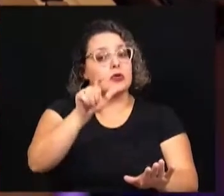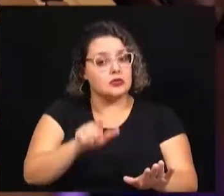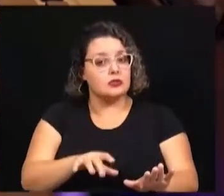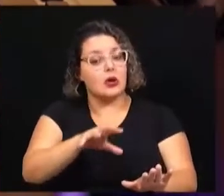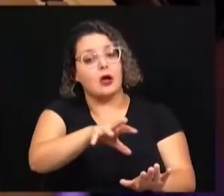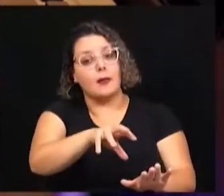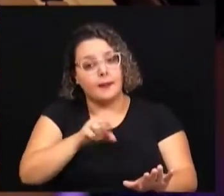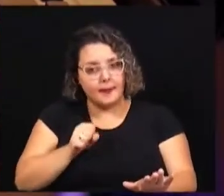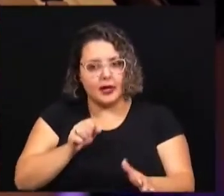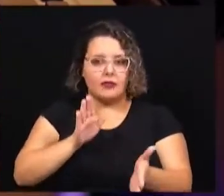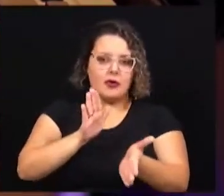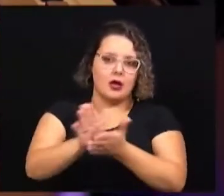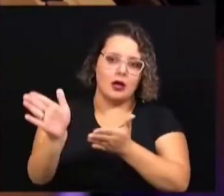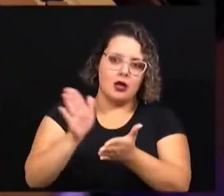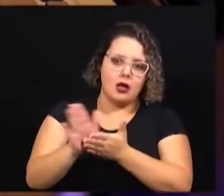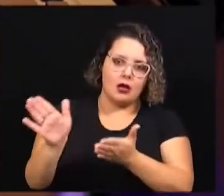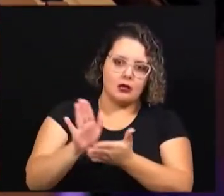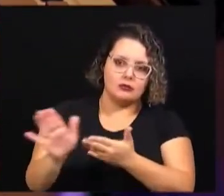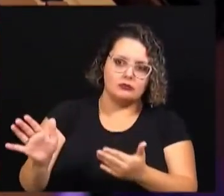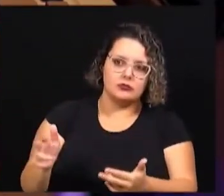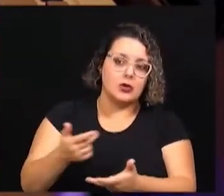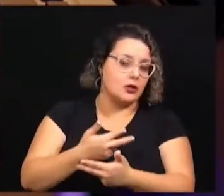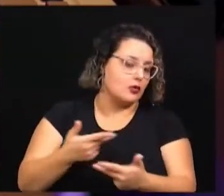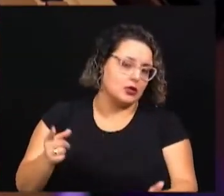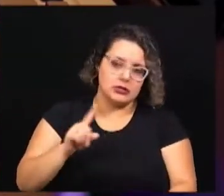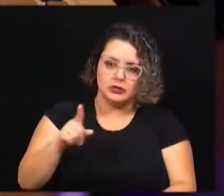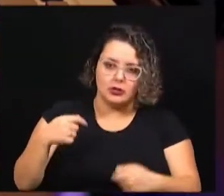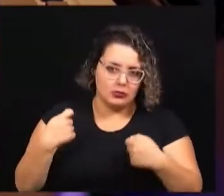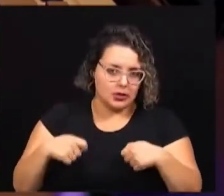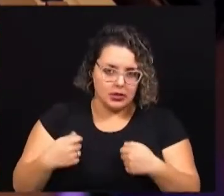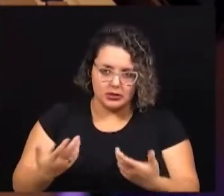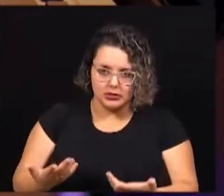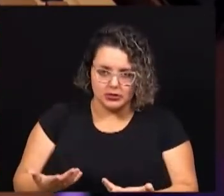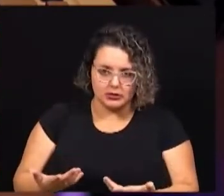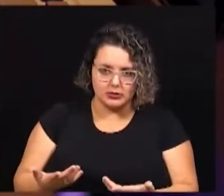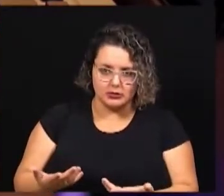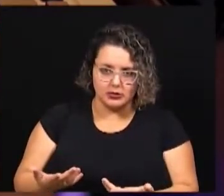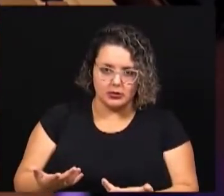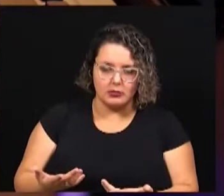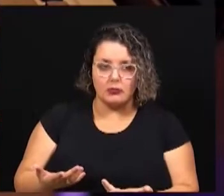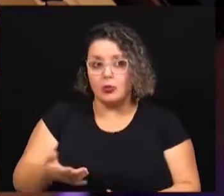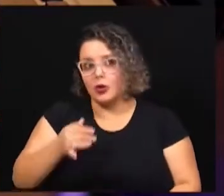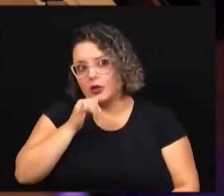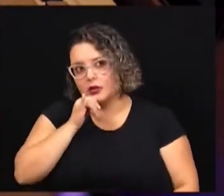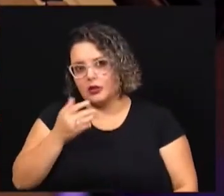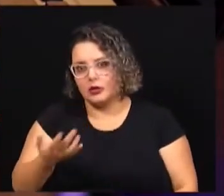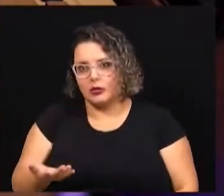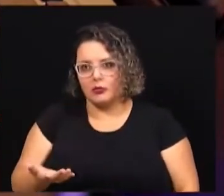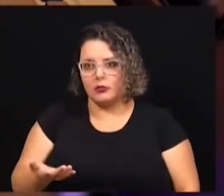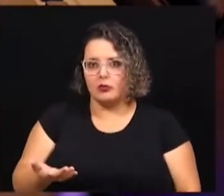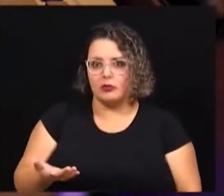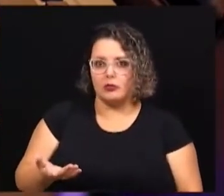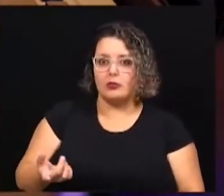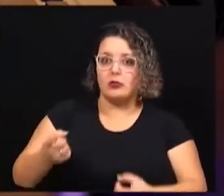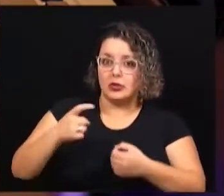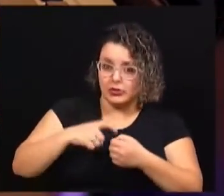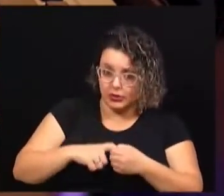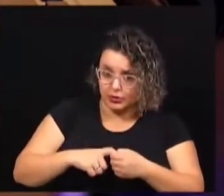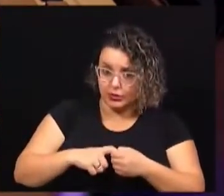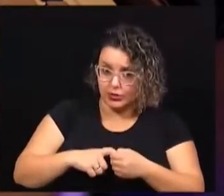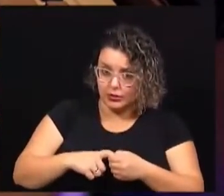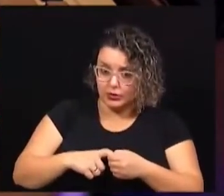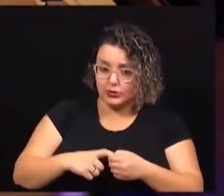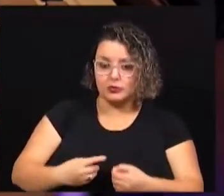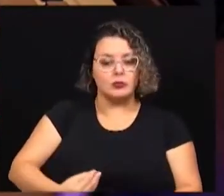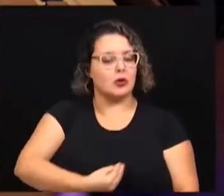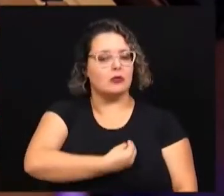esse dinheiro e vai gastar em algo que ela não precisa. Tá? Então, assim, deixa eu voltar. Se a pessoa tem